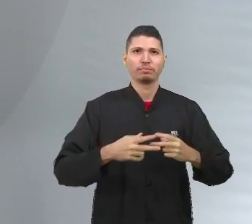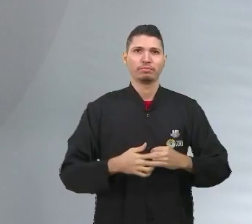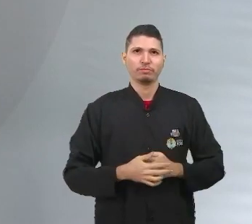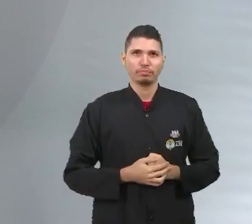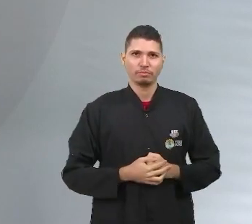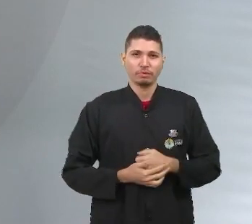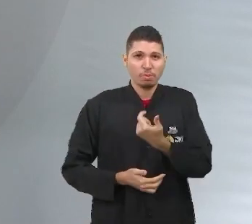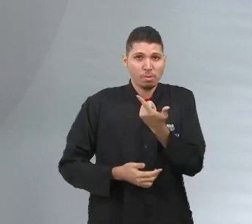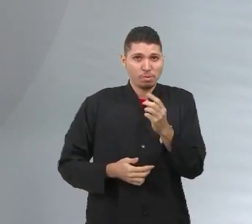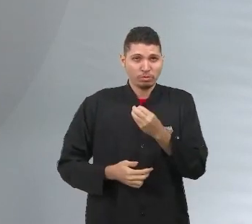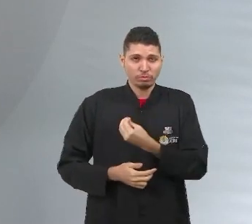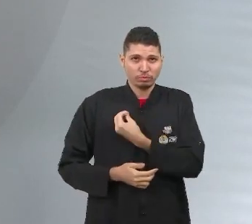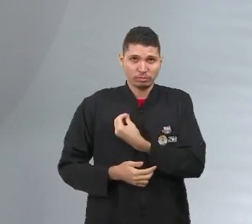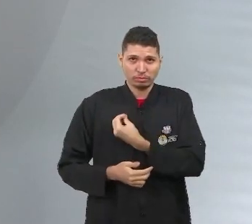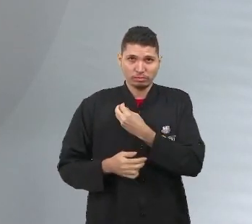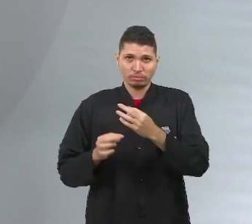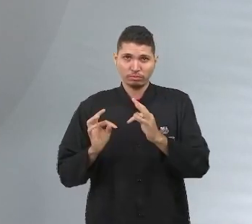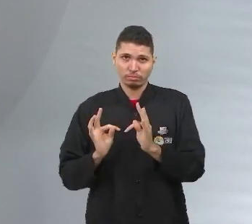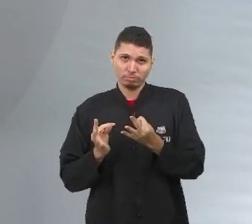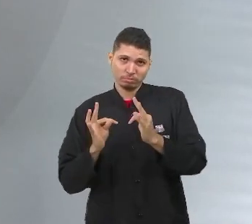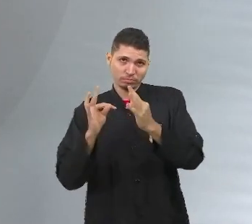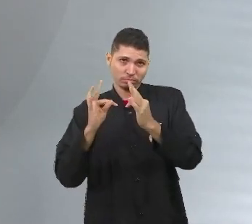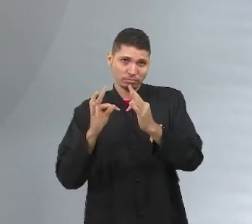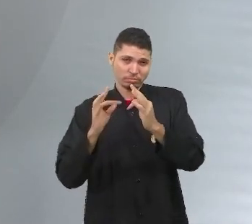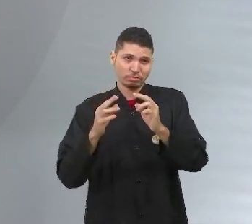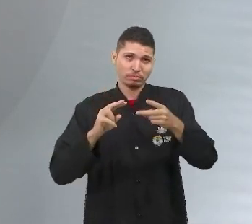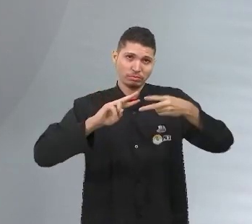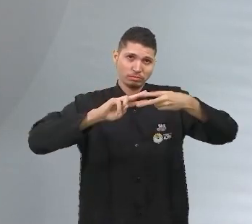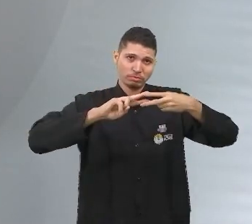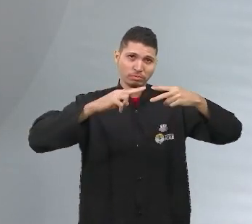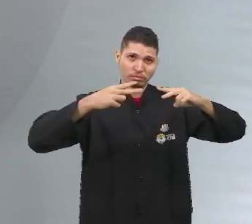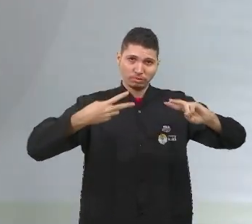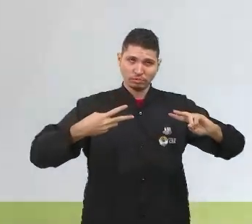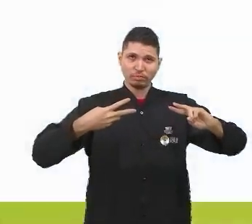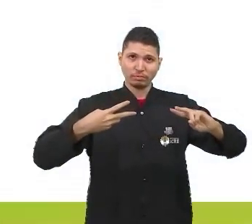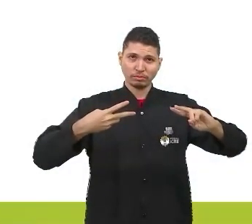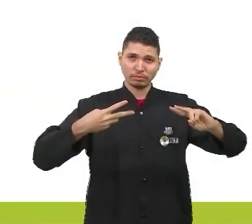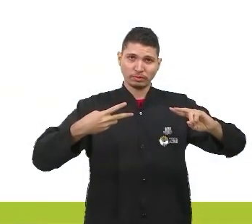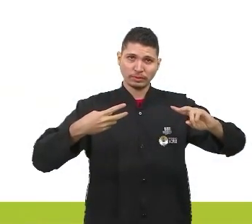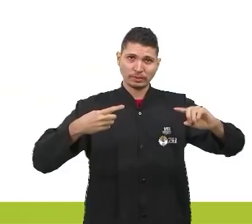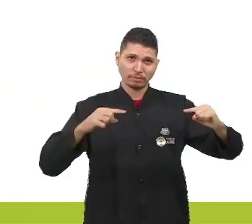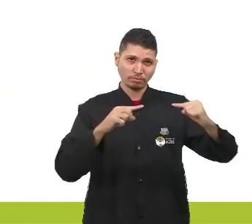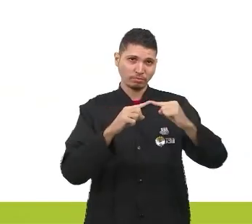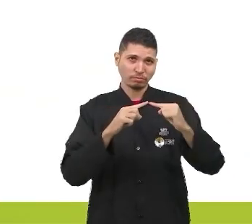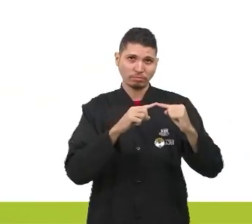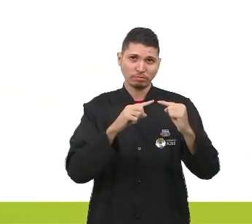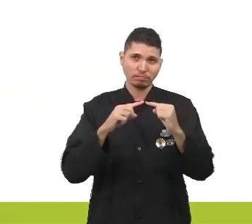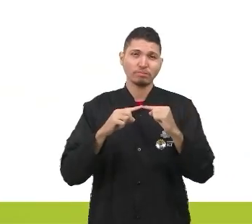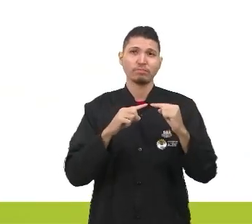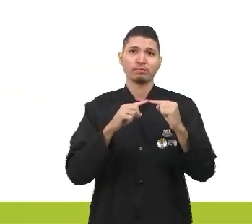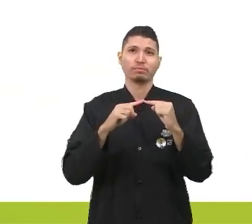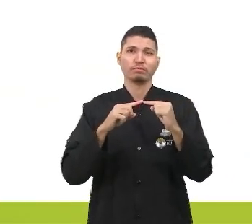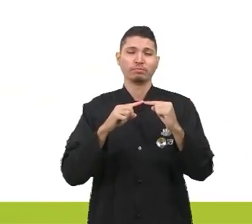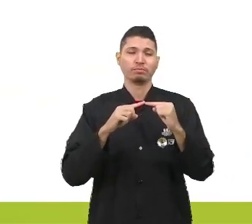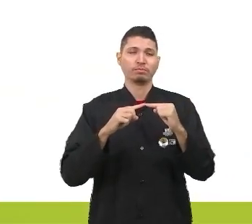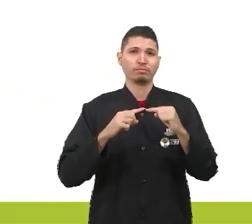da biotecnologia é a do DNA recombinante. Isso aqui para a produção de